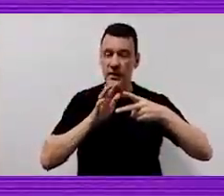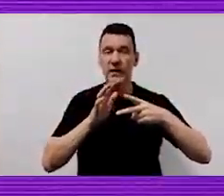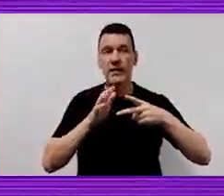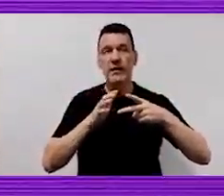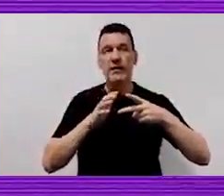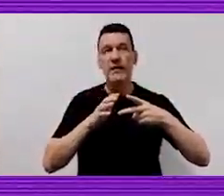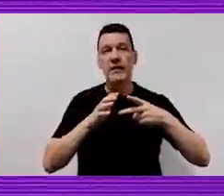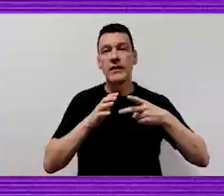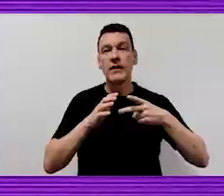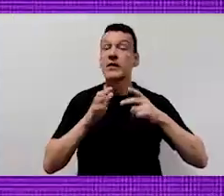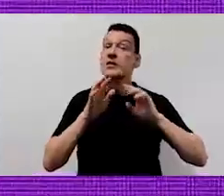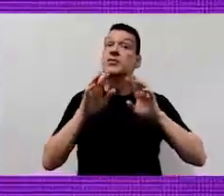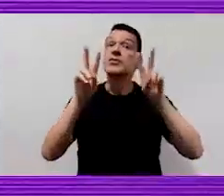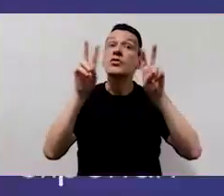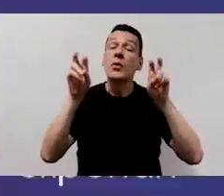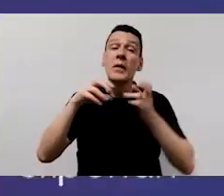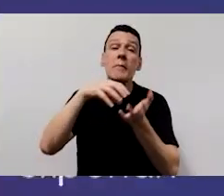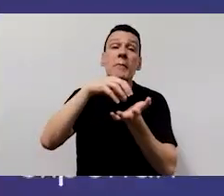pessoal?